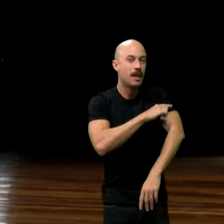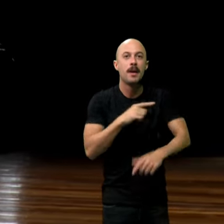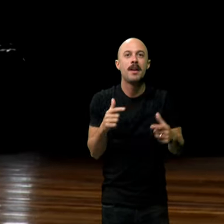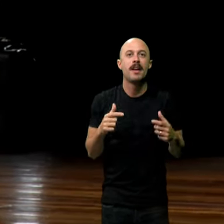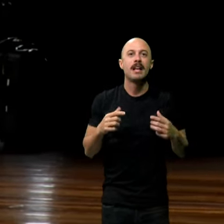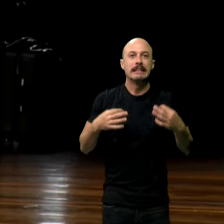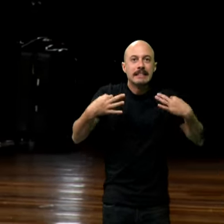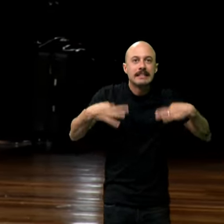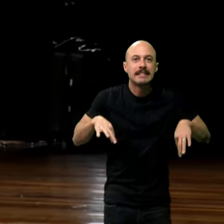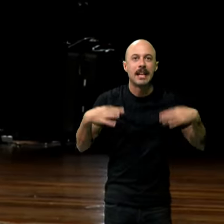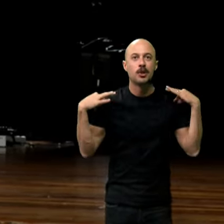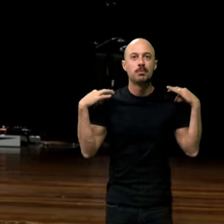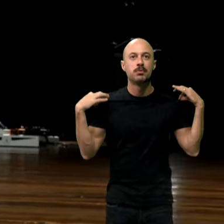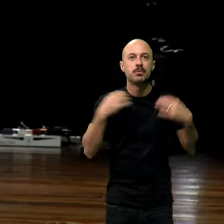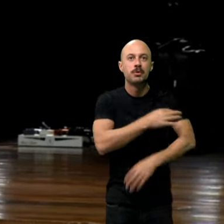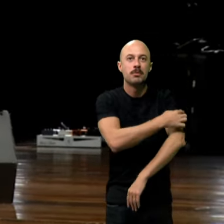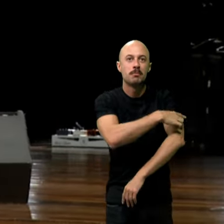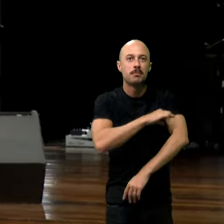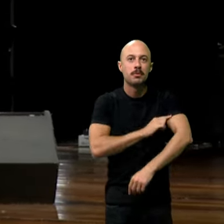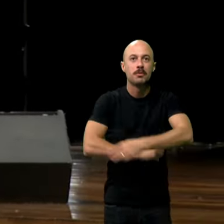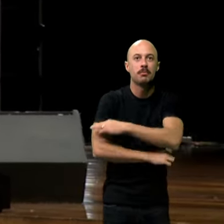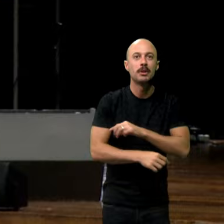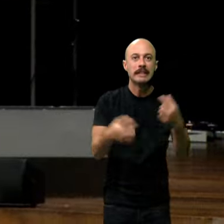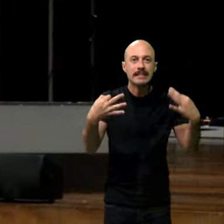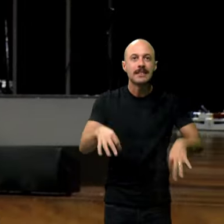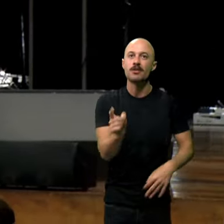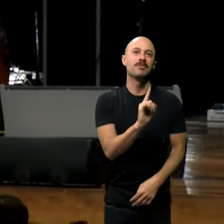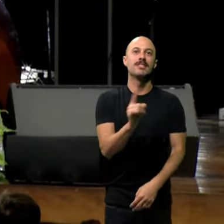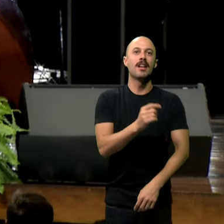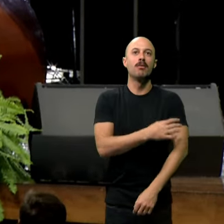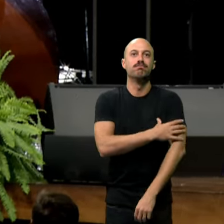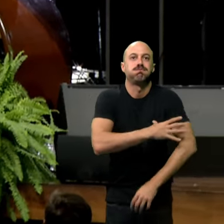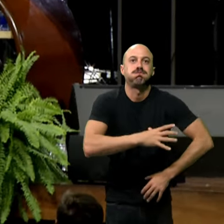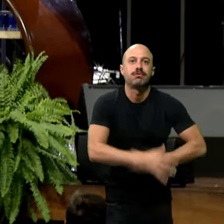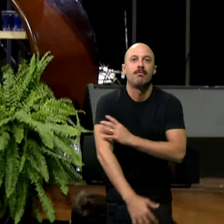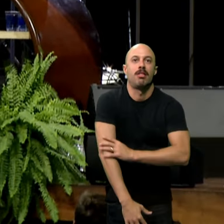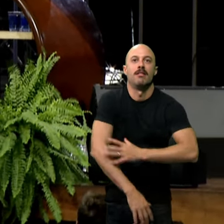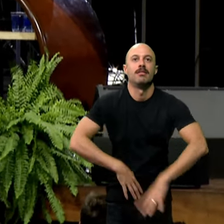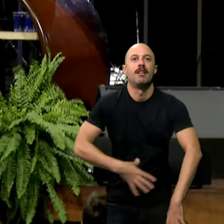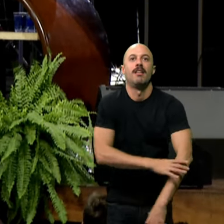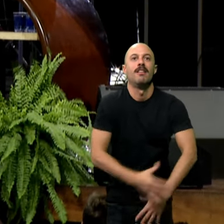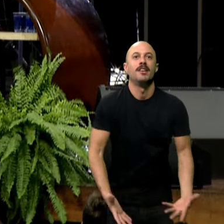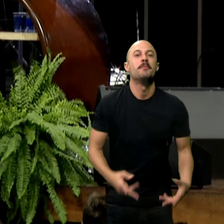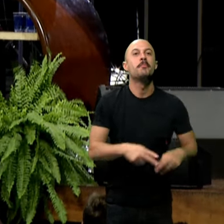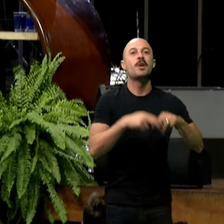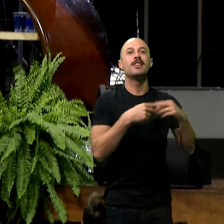Quando morria alguém no bairro, eu sempre me alegrava. Não porque ele morria, senão pelo despojo.